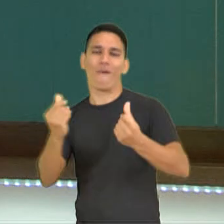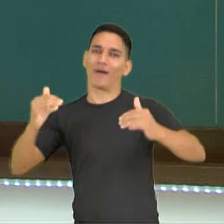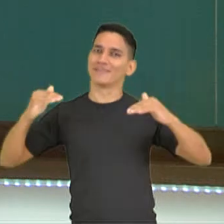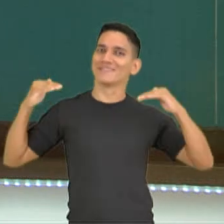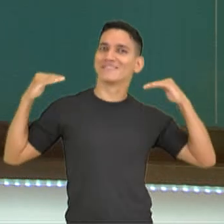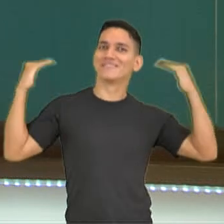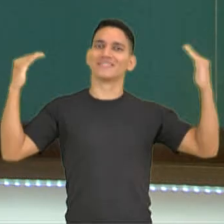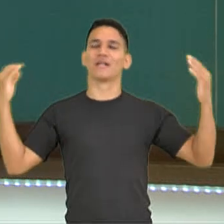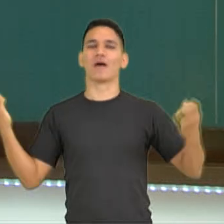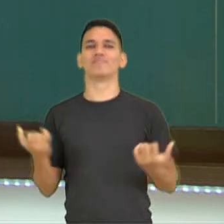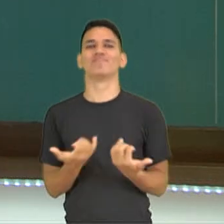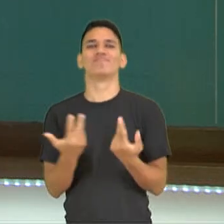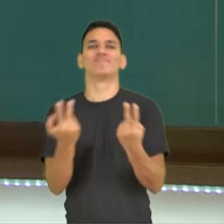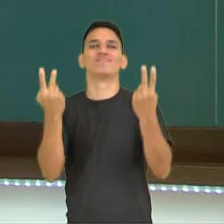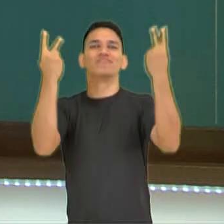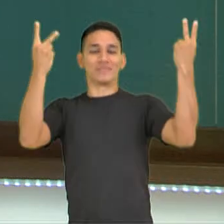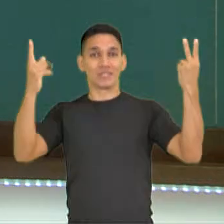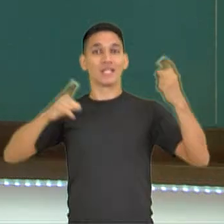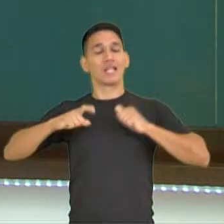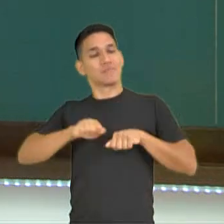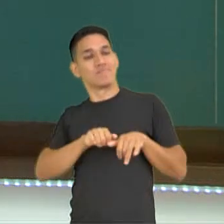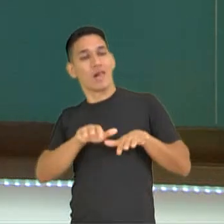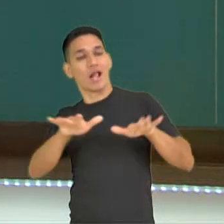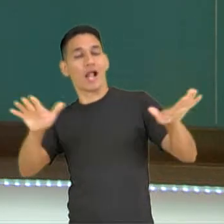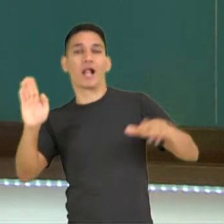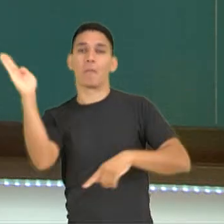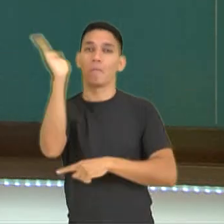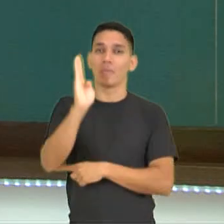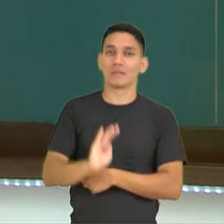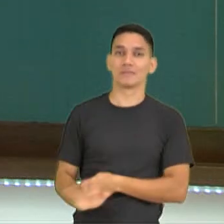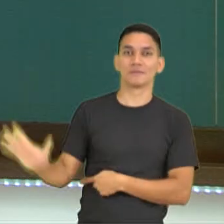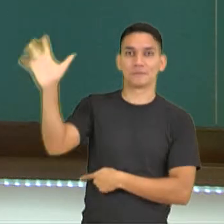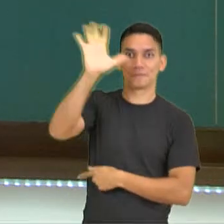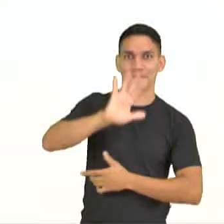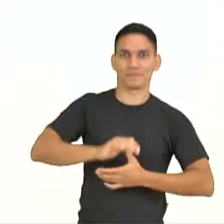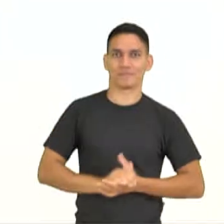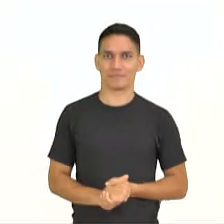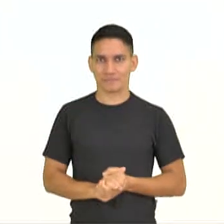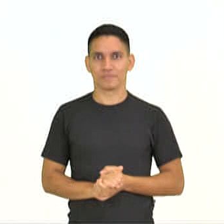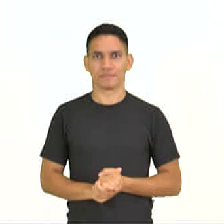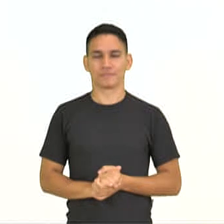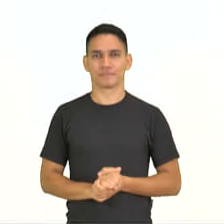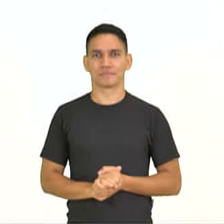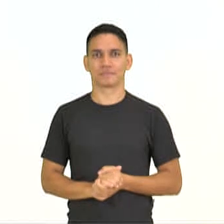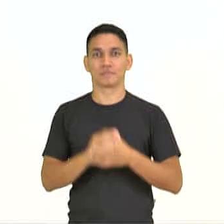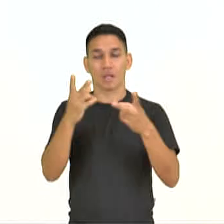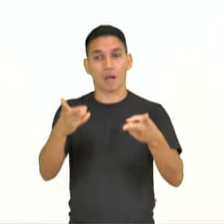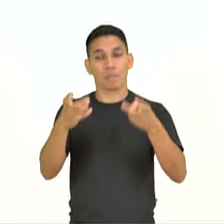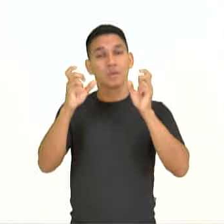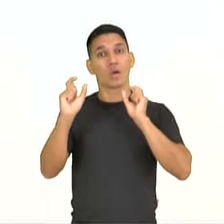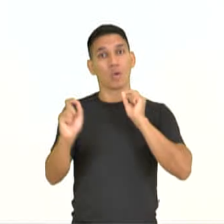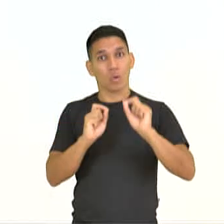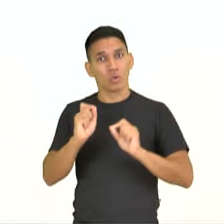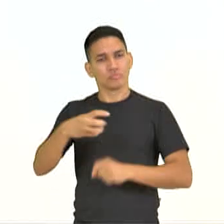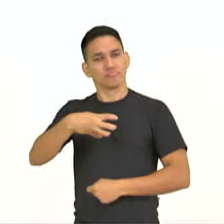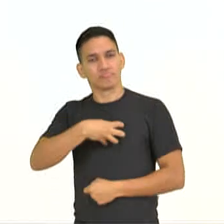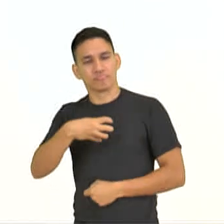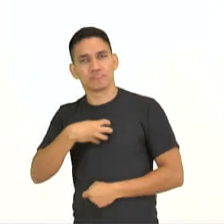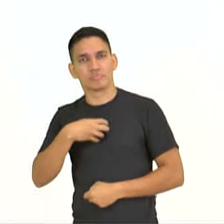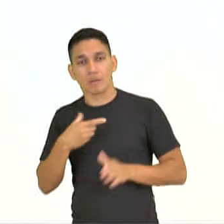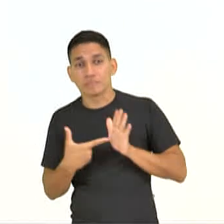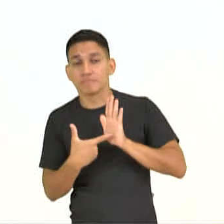tão fortemente disseminada em todo o Brasil. Reconhecer formas representativas das